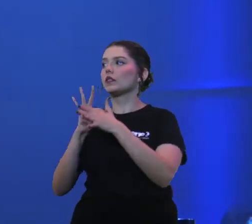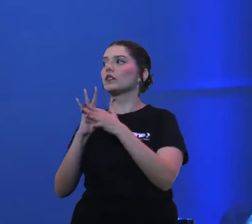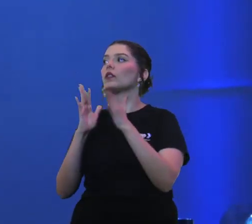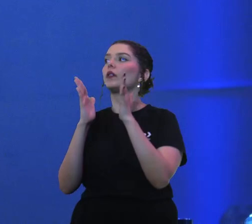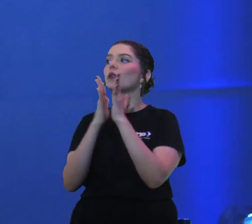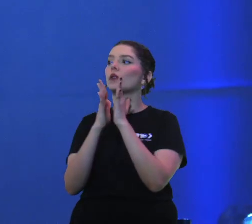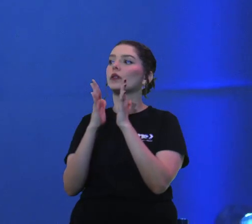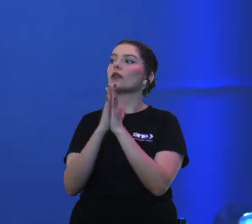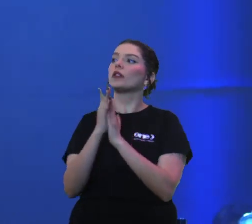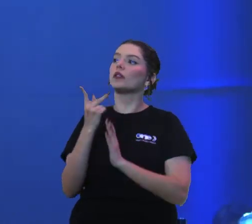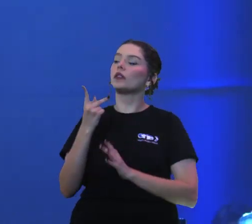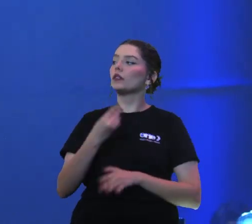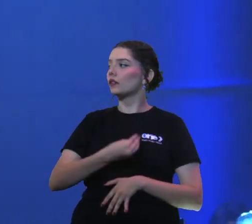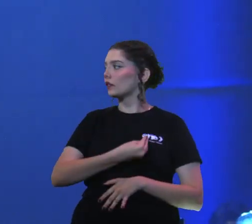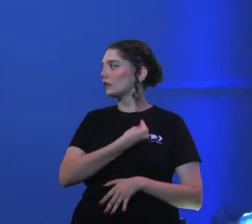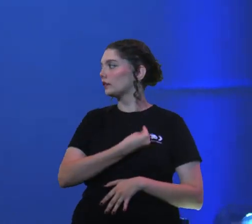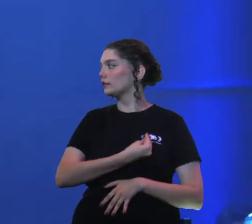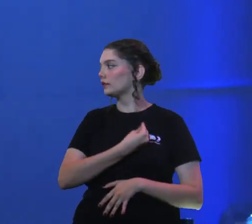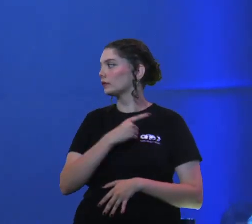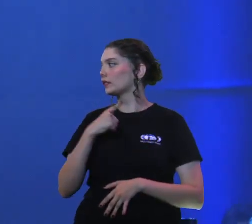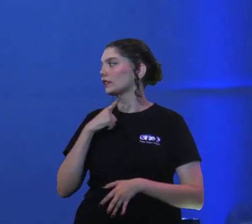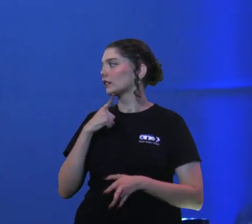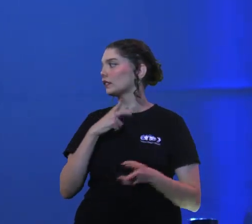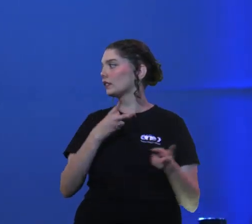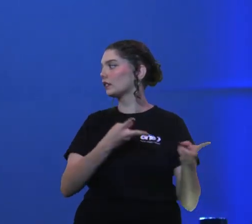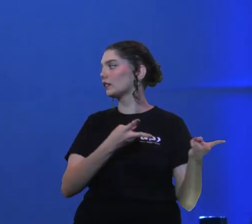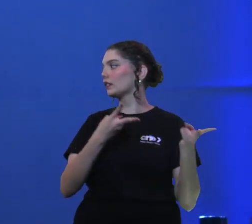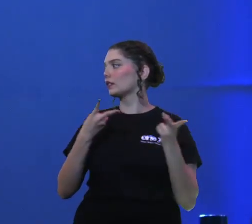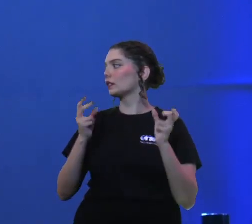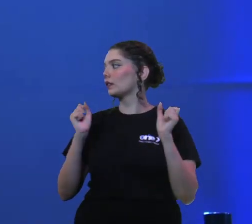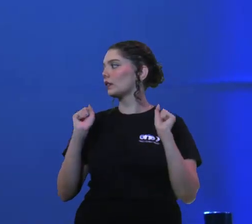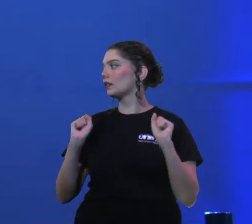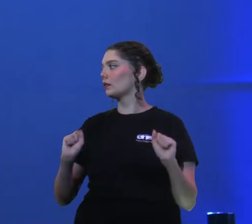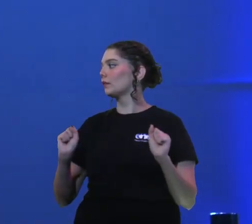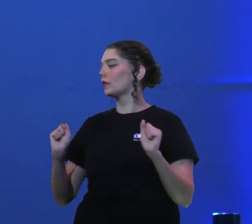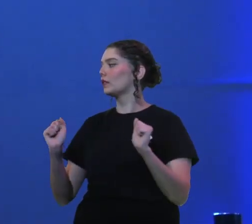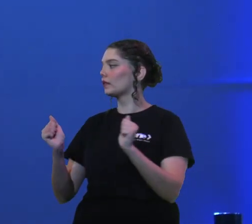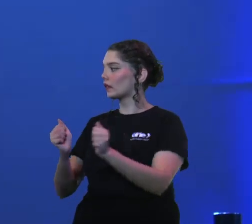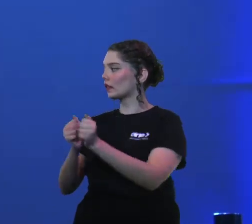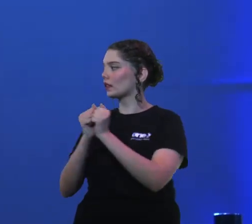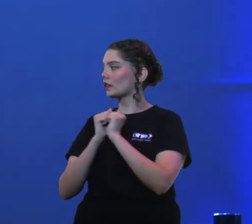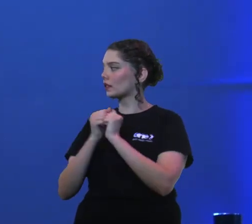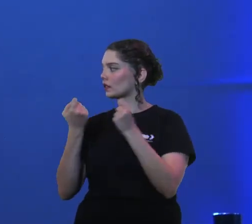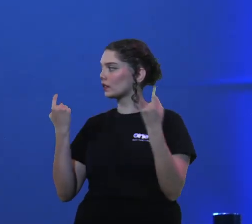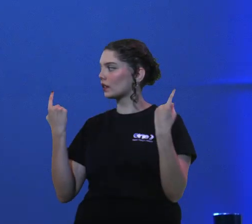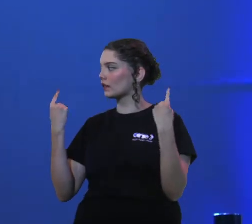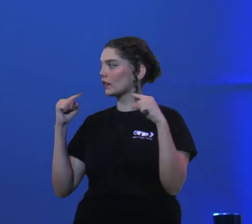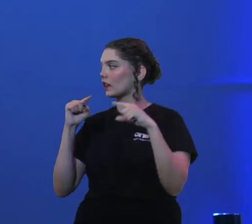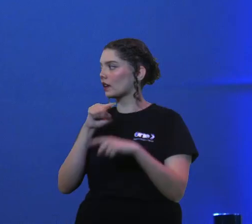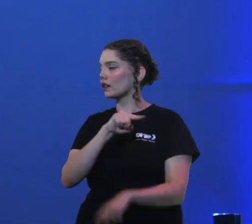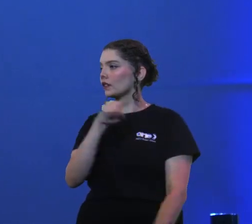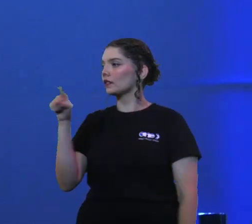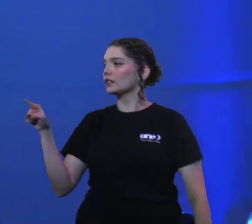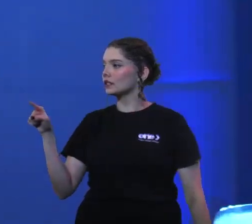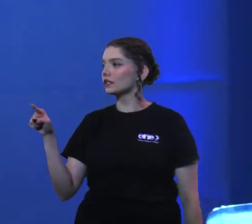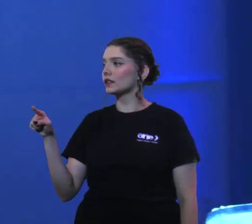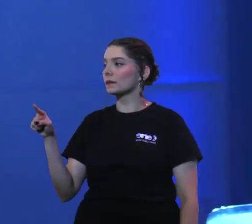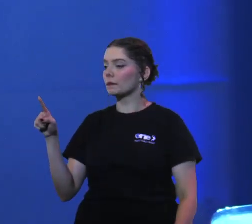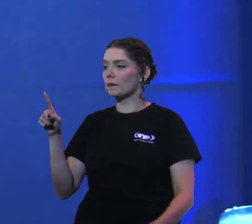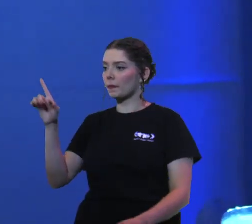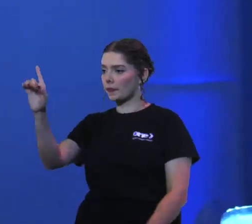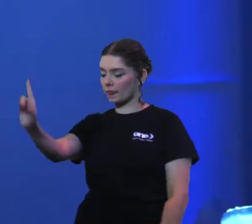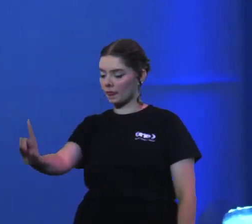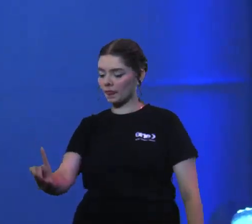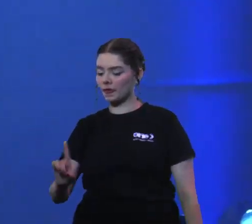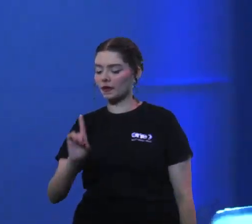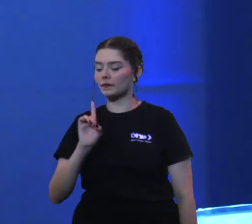Você que levantou a mão, se você veio com um convidado, se está com um amigo teu, pode trazer ele junto, não tem problema. Eu queria desafiar você a vir aqui na frente. E a gente quer orar pela tua vida nesse